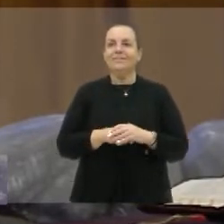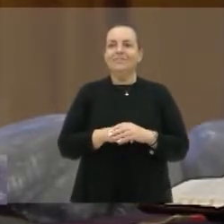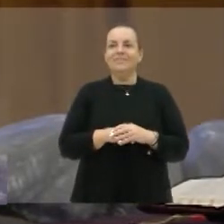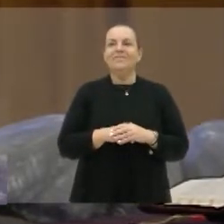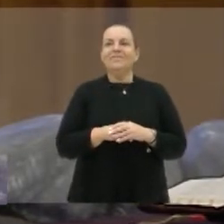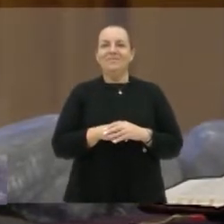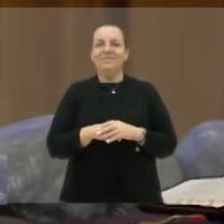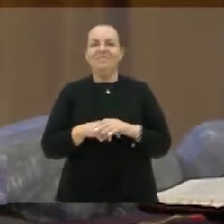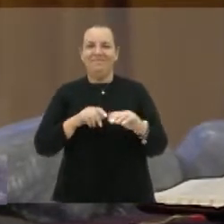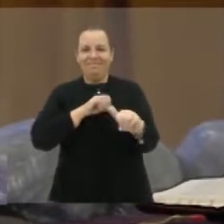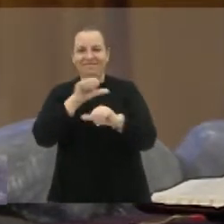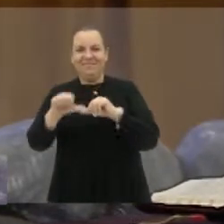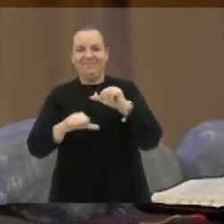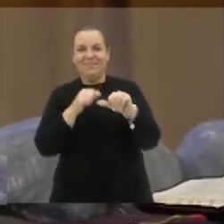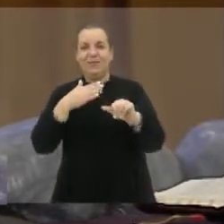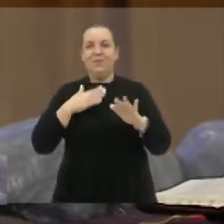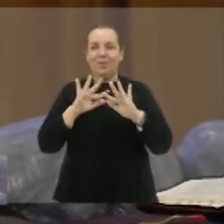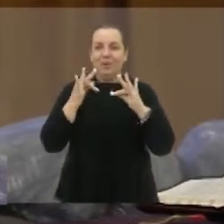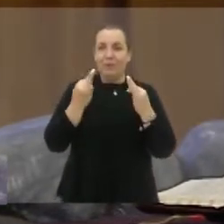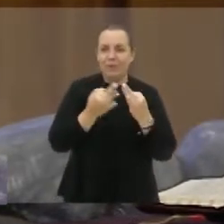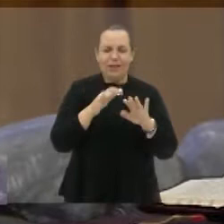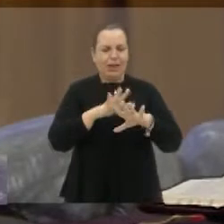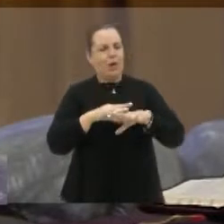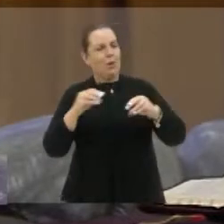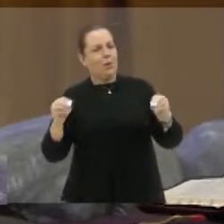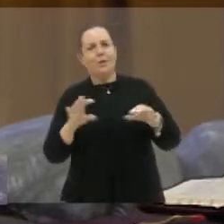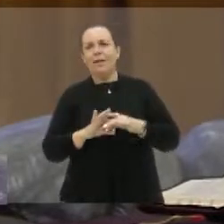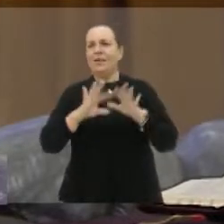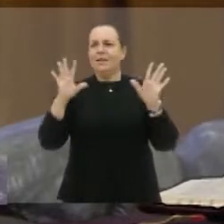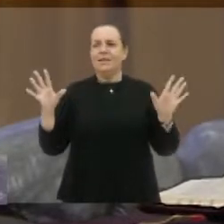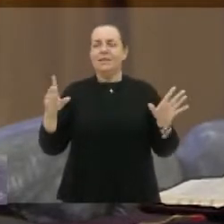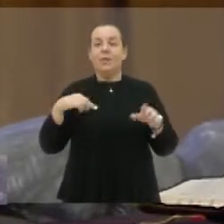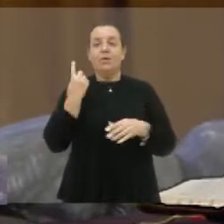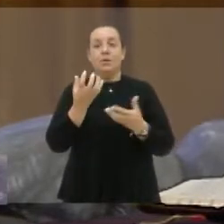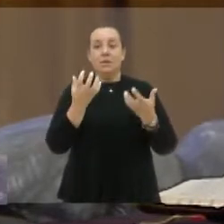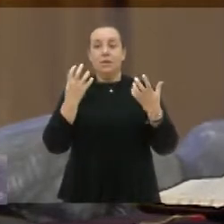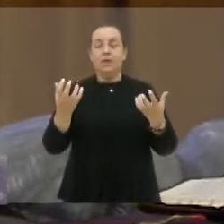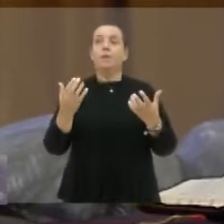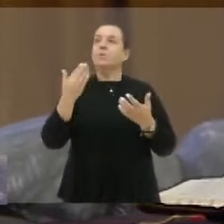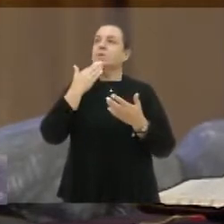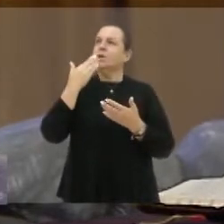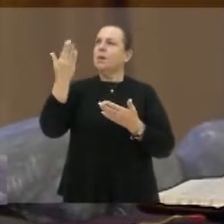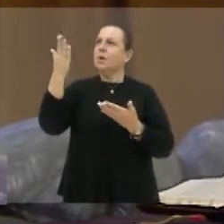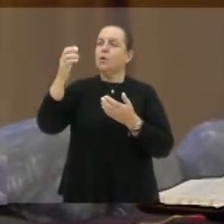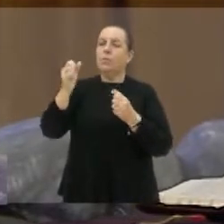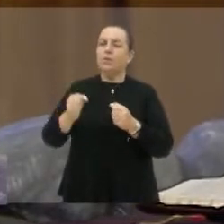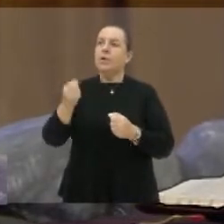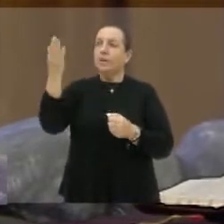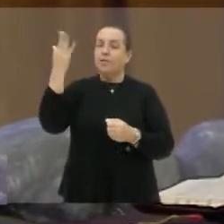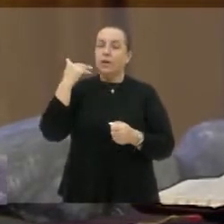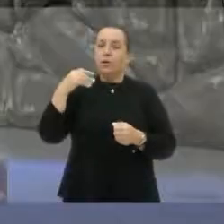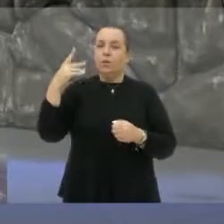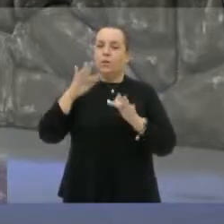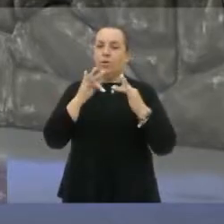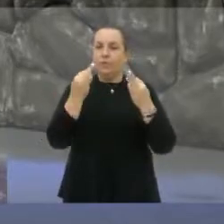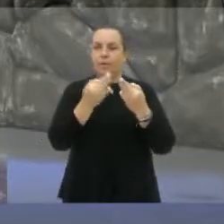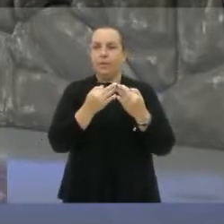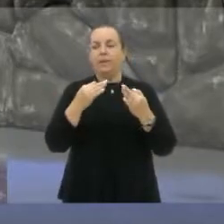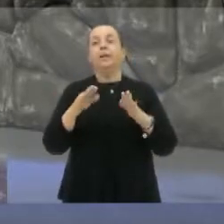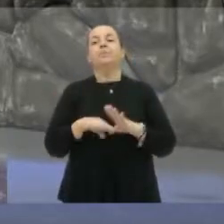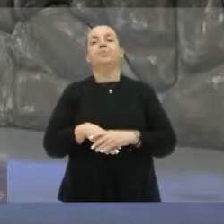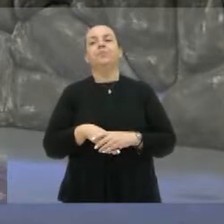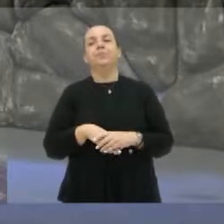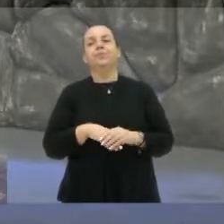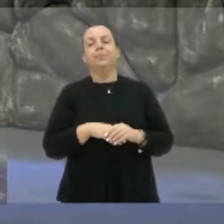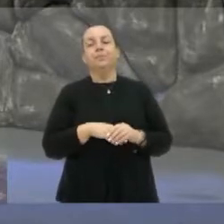minha família, a cura, a libertação. Nós queremos clamar o poder que vem do alto na sua vida e também da sua família.